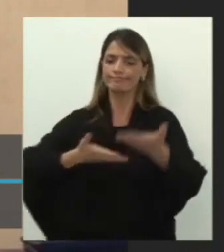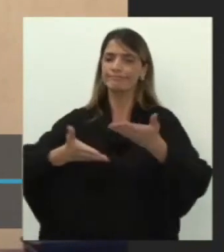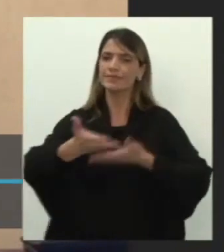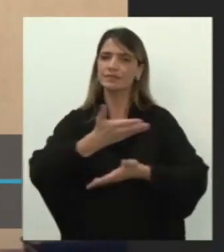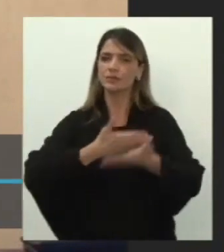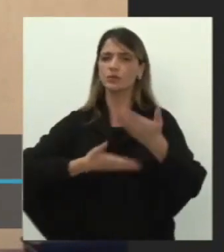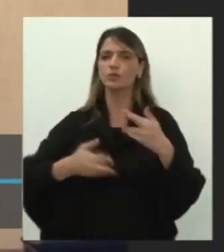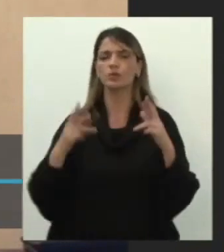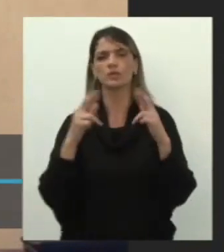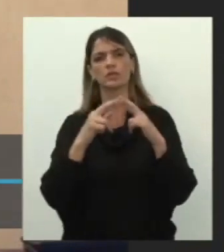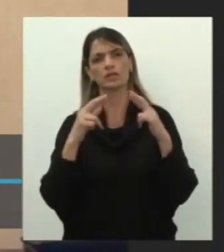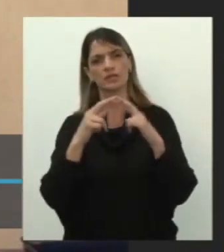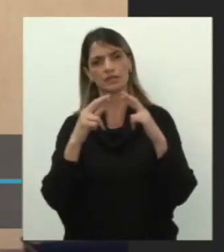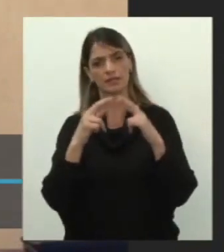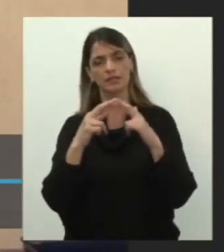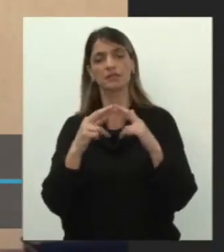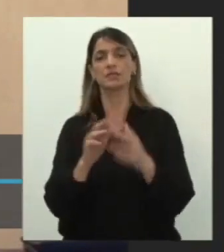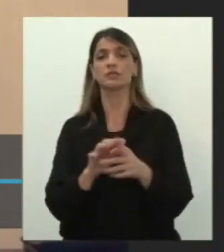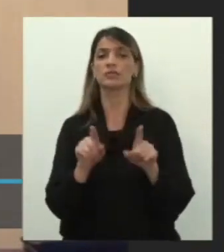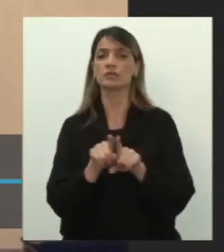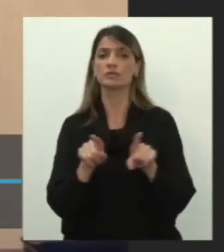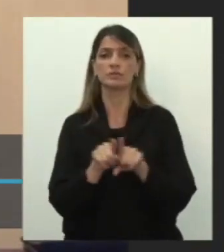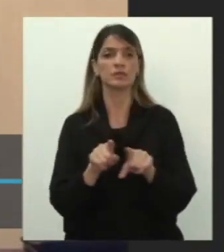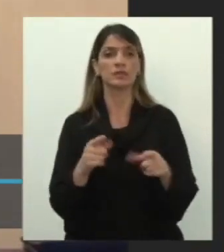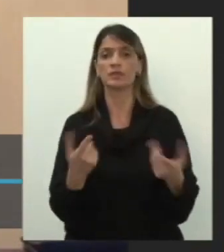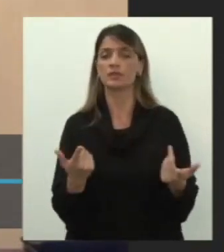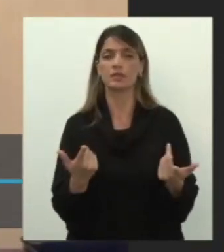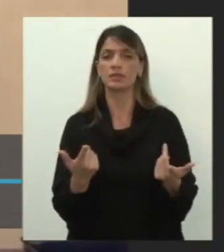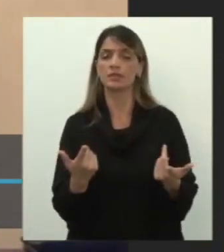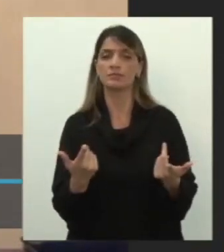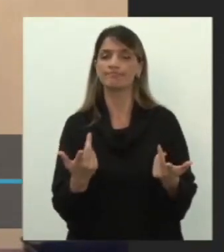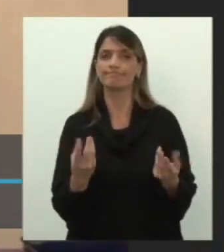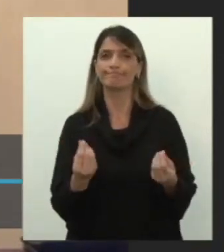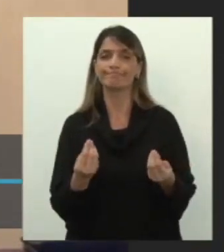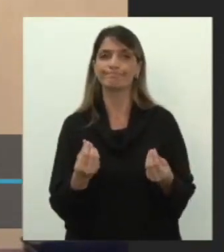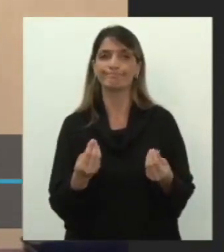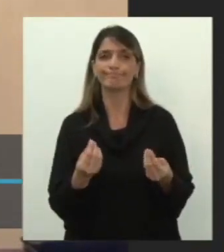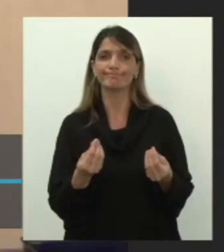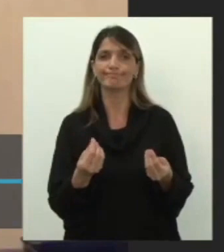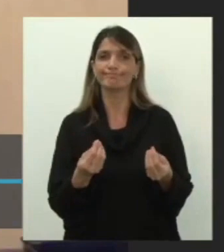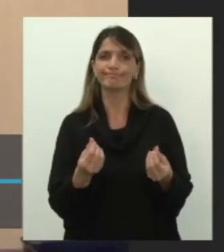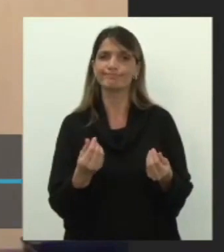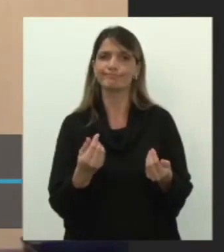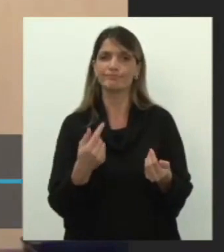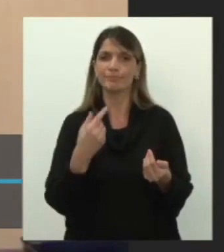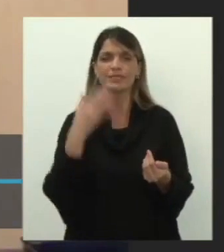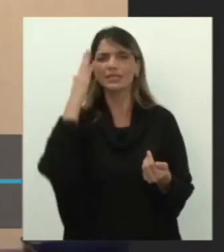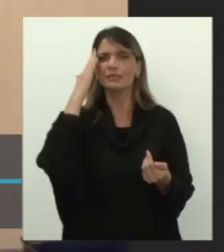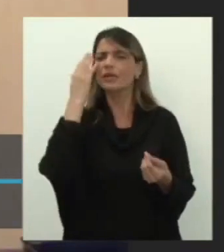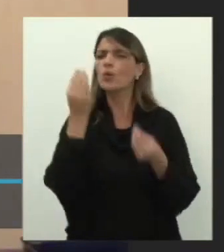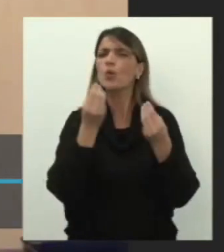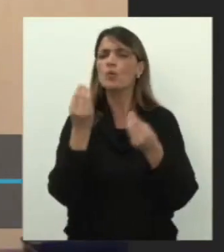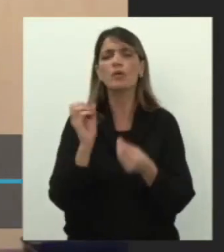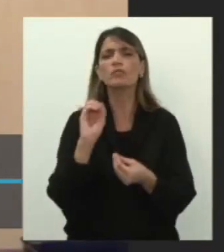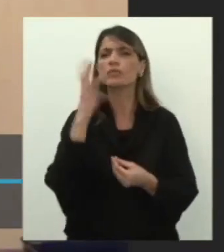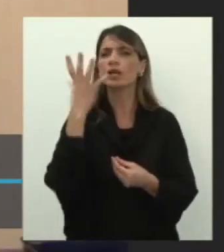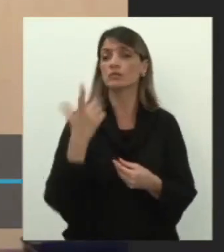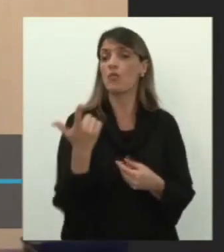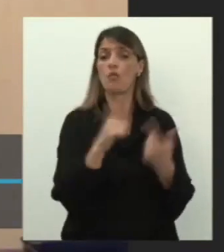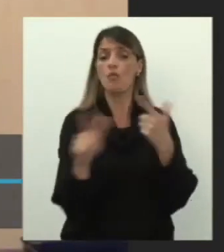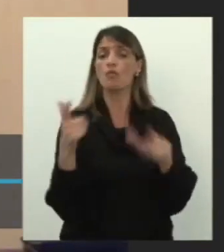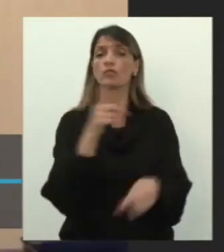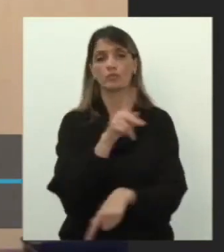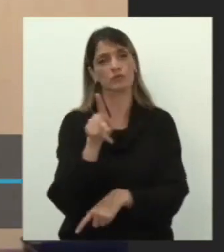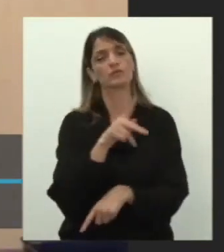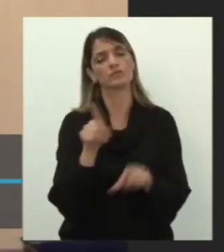da rede, até mesmo para a gente ver que realmente acontece, né, até com outros professores